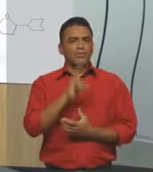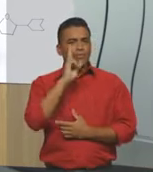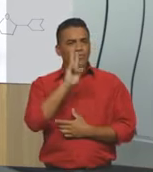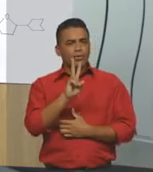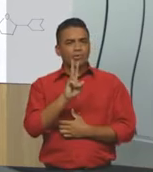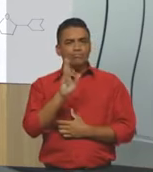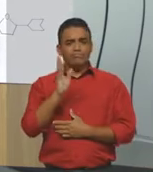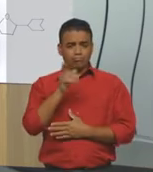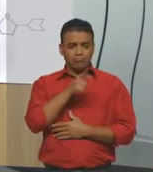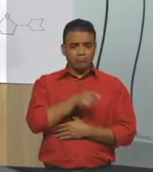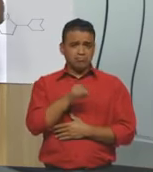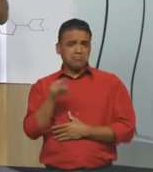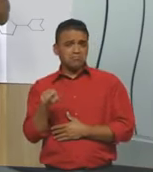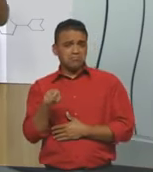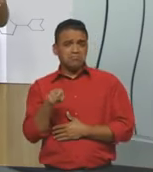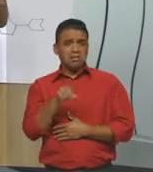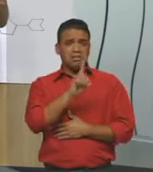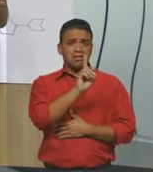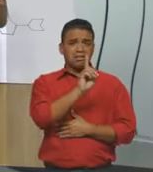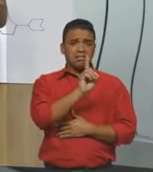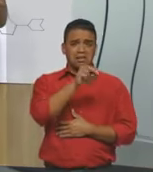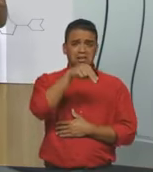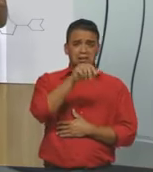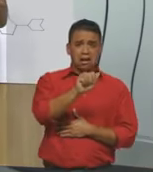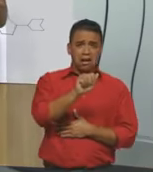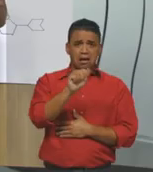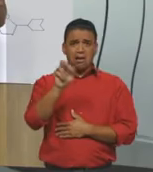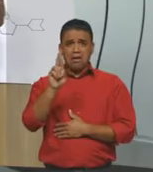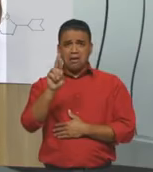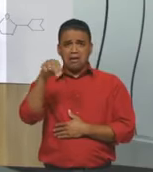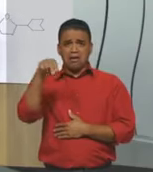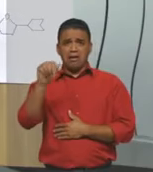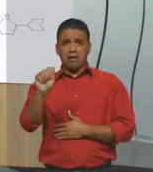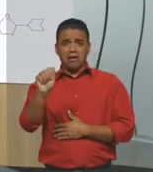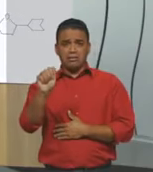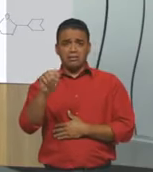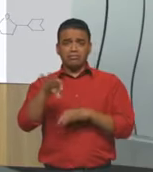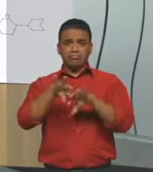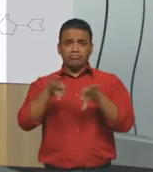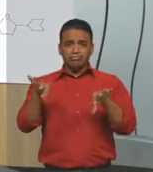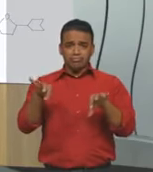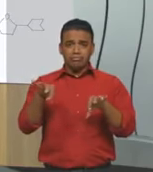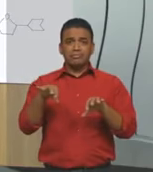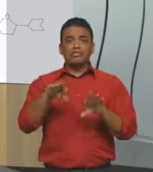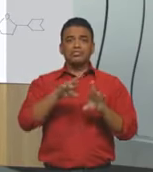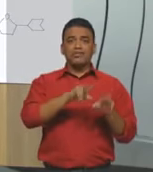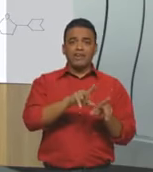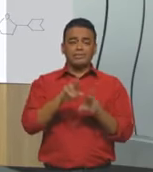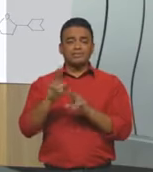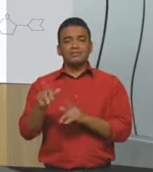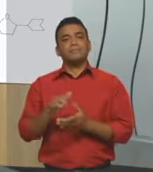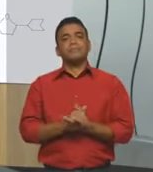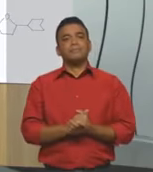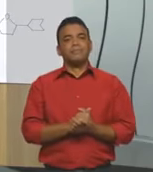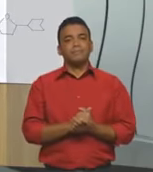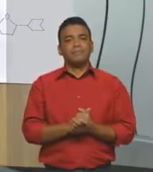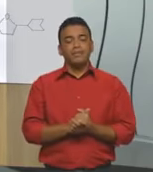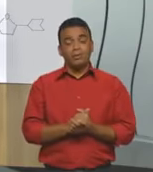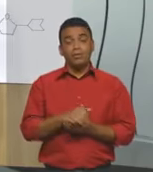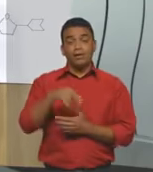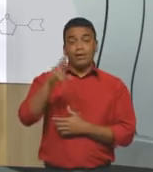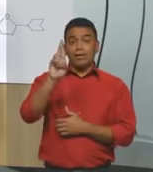principais diferenças do DNA e do RNA. Agora, vamos ver aquela frase, o